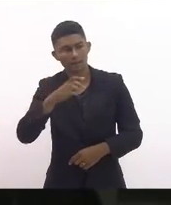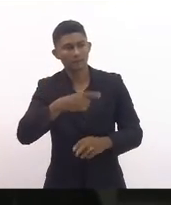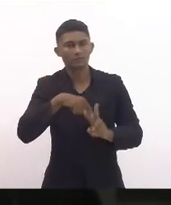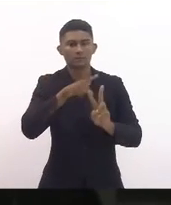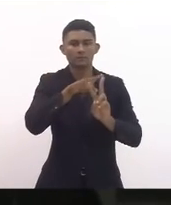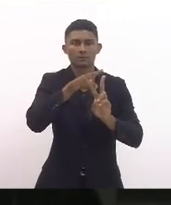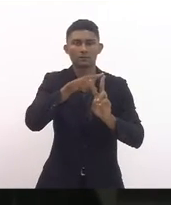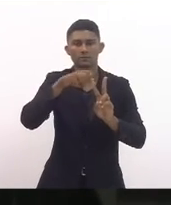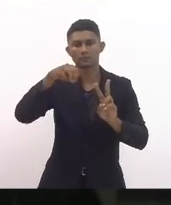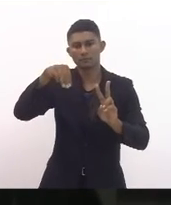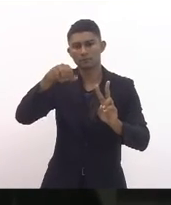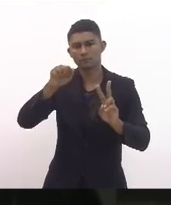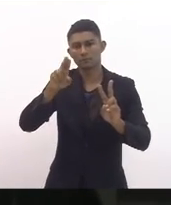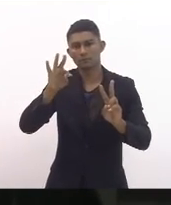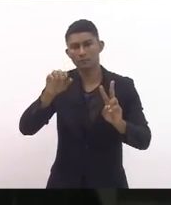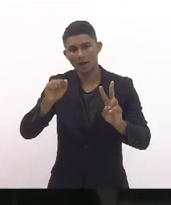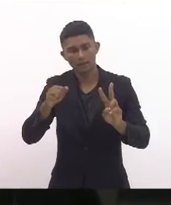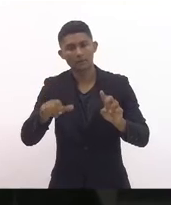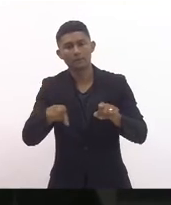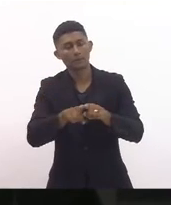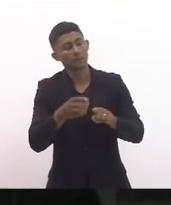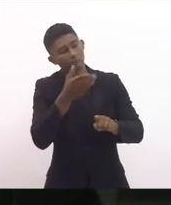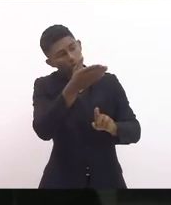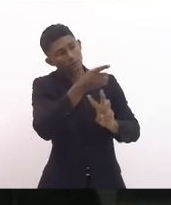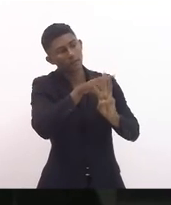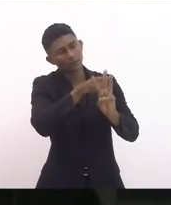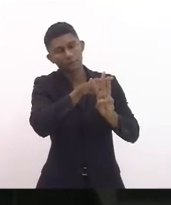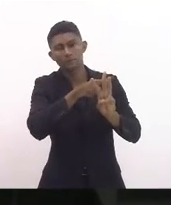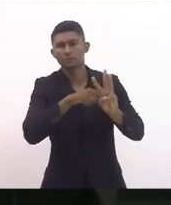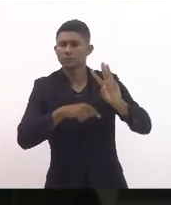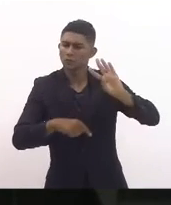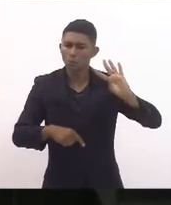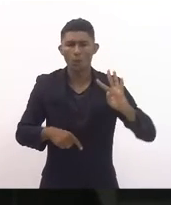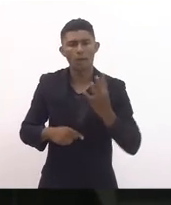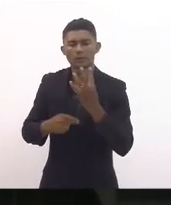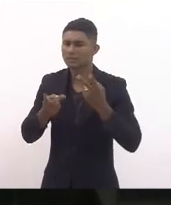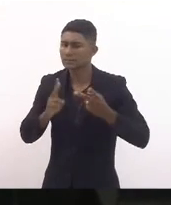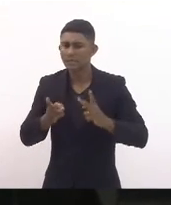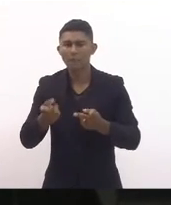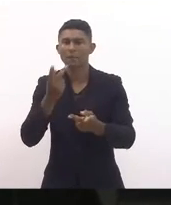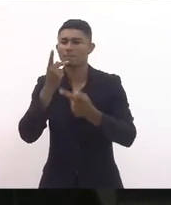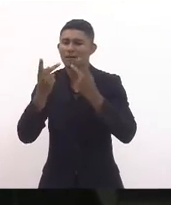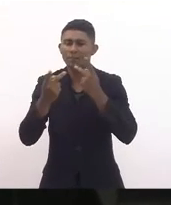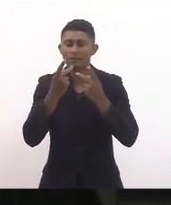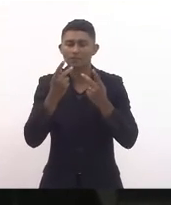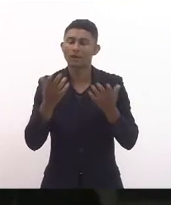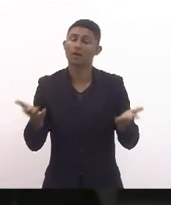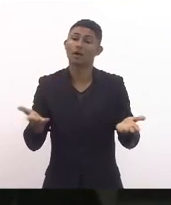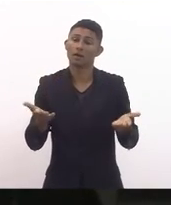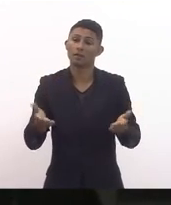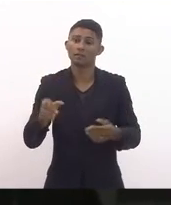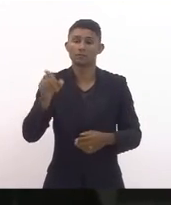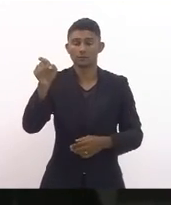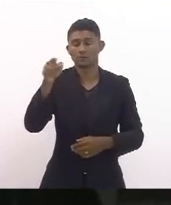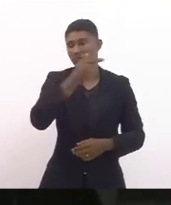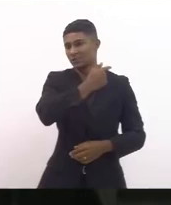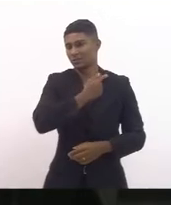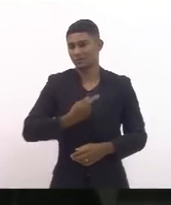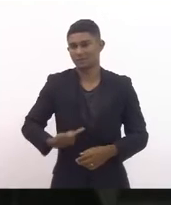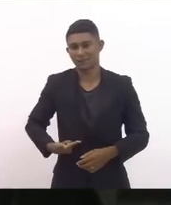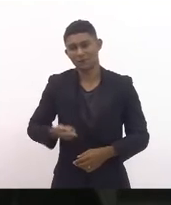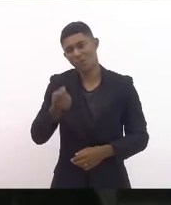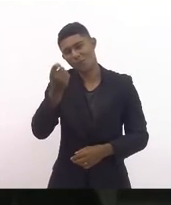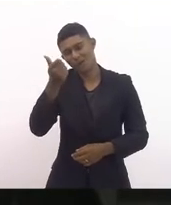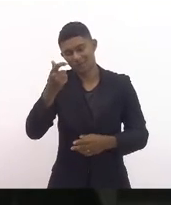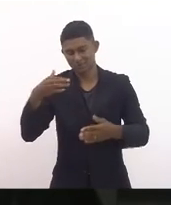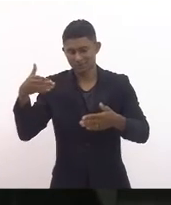parlamentares inclusive vossa excelência sempre defendendo acho que o governo agora o apagar